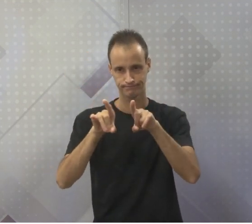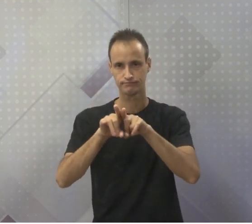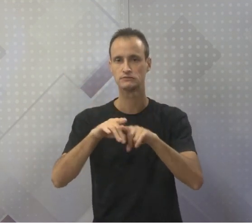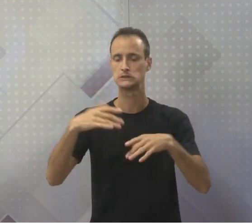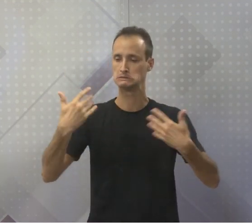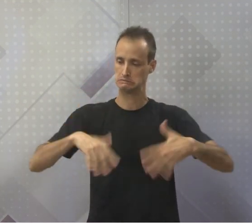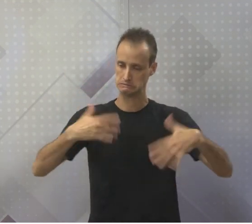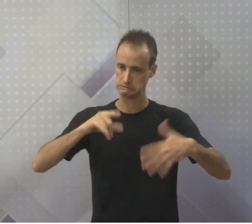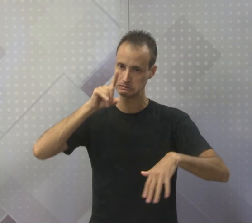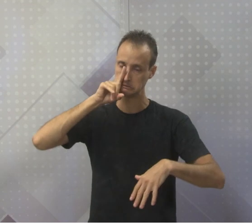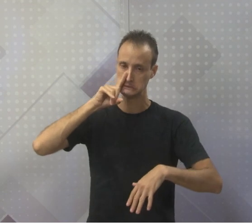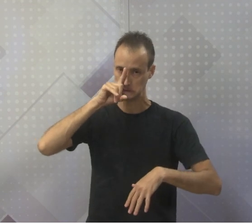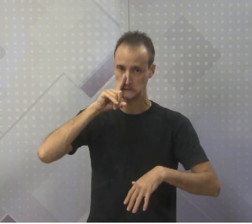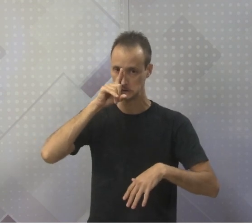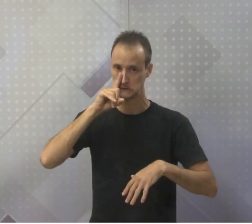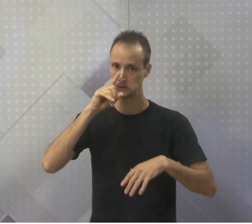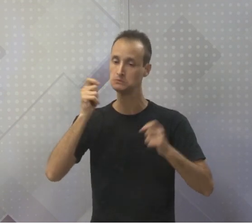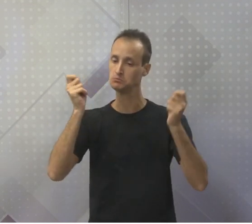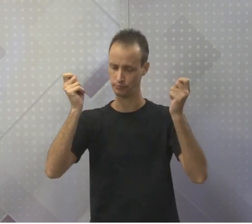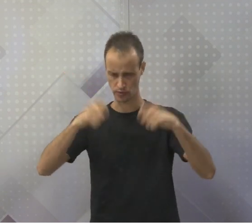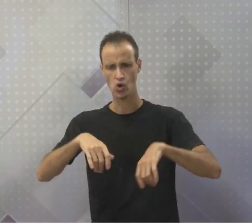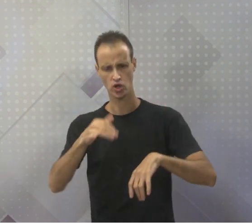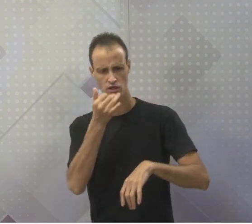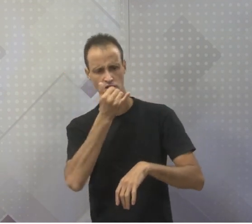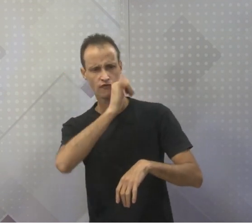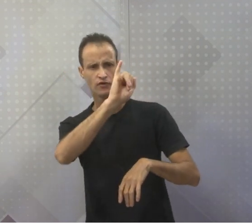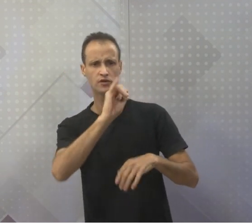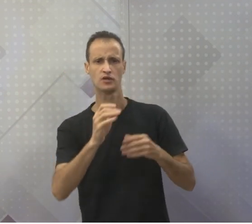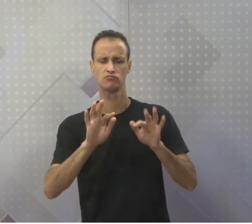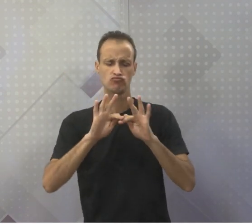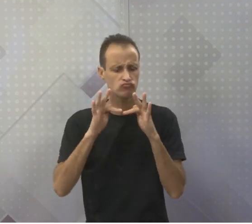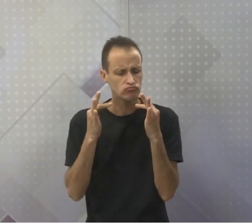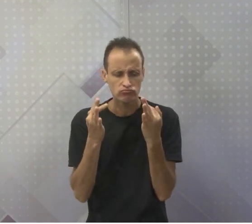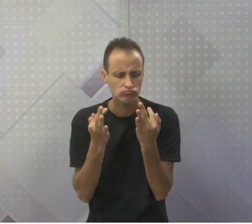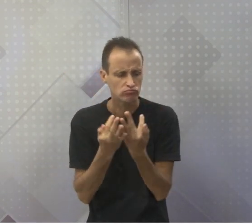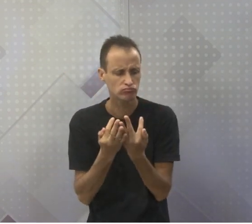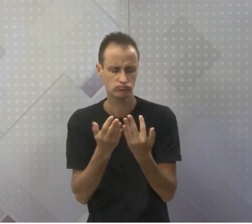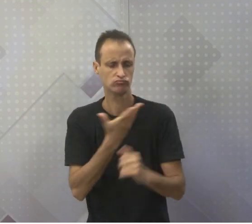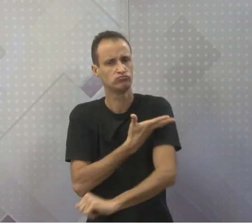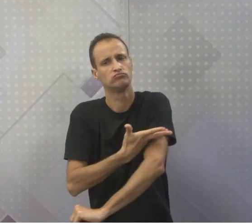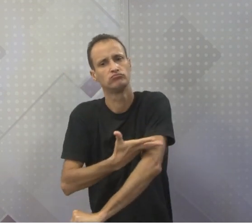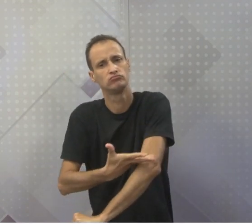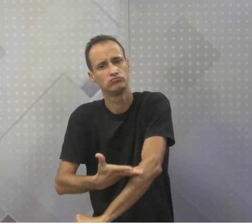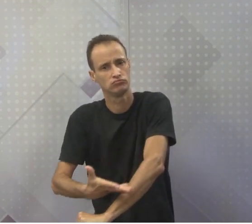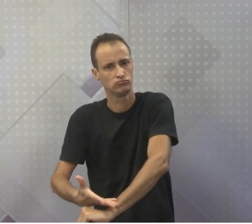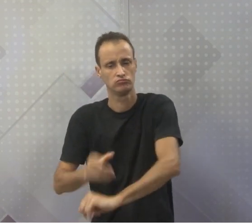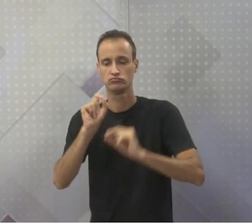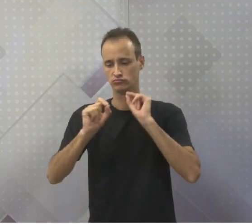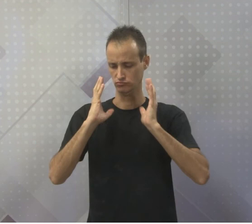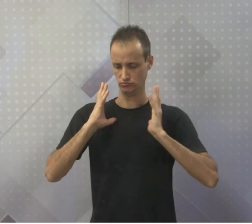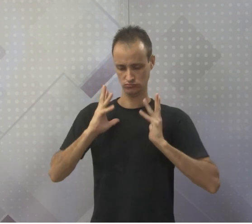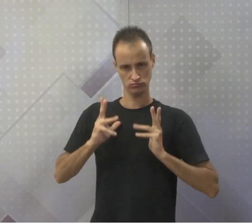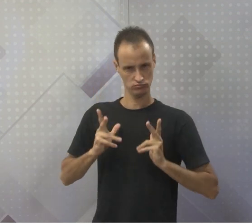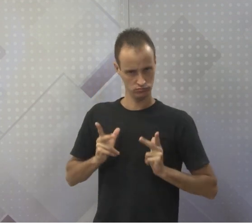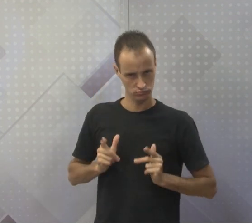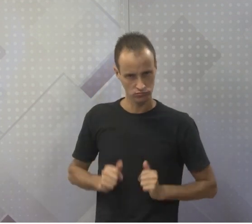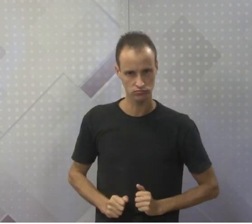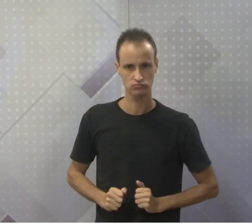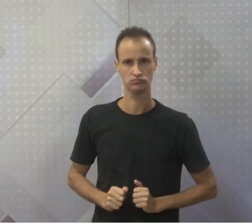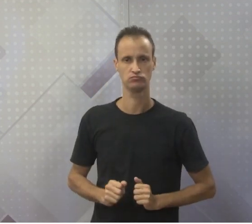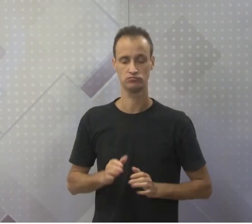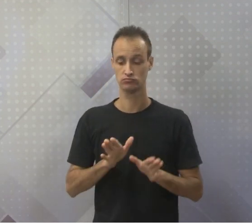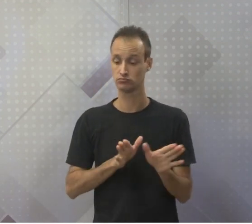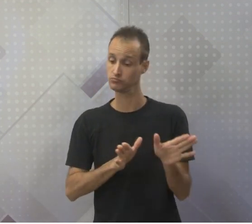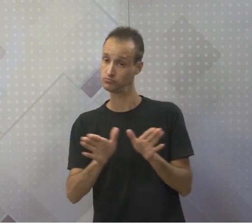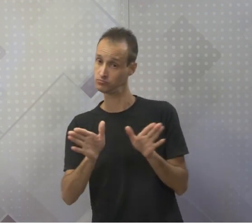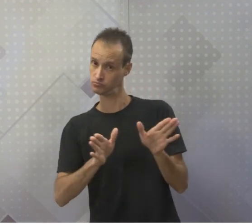muito graves, que podem ser evitadas com simples hábitos de higiene e de